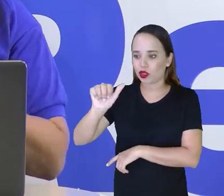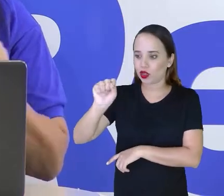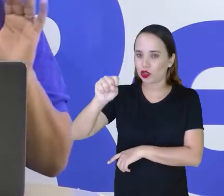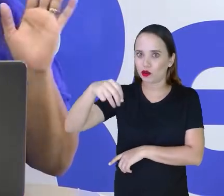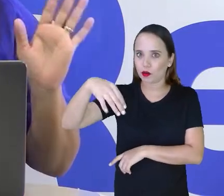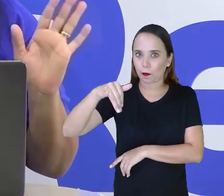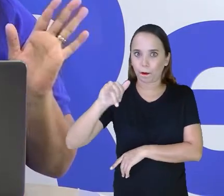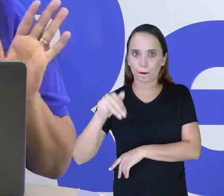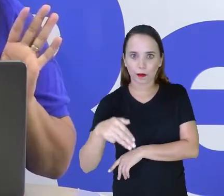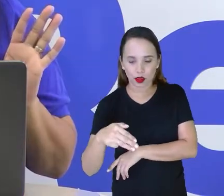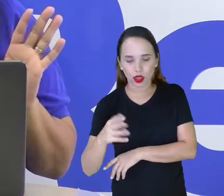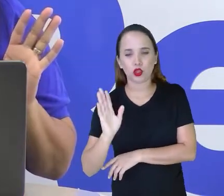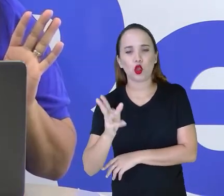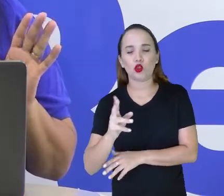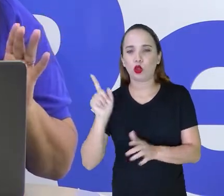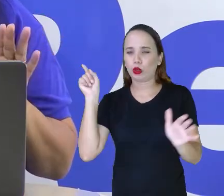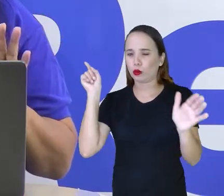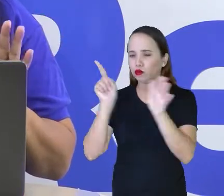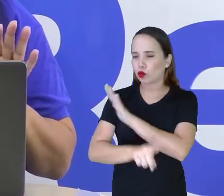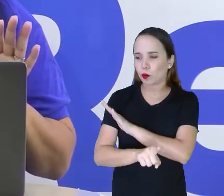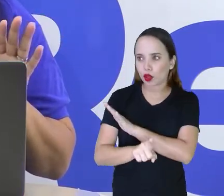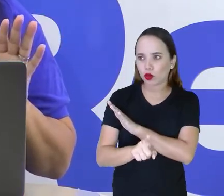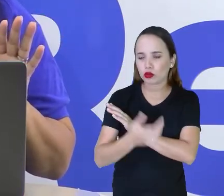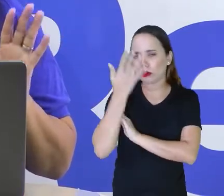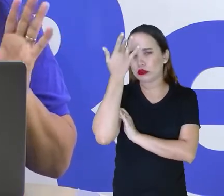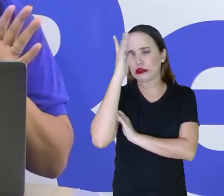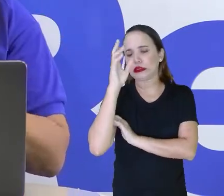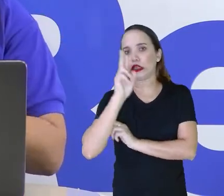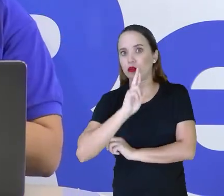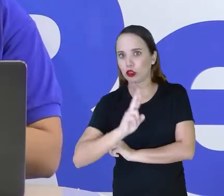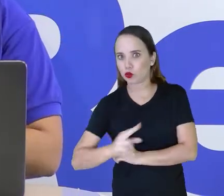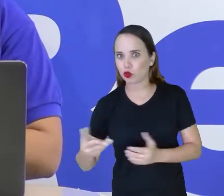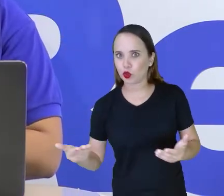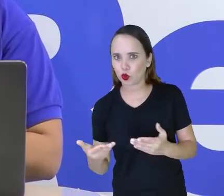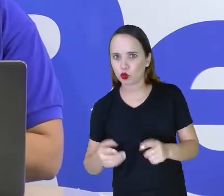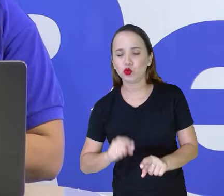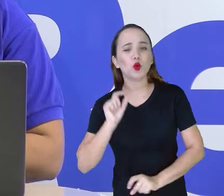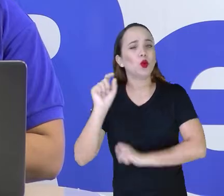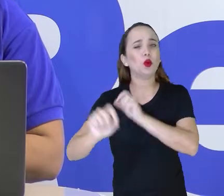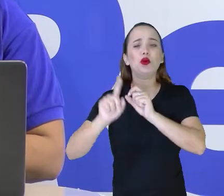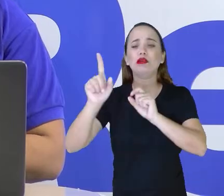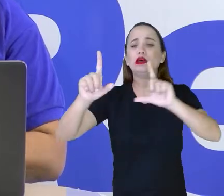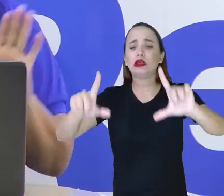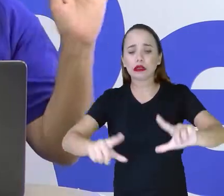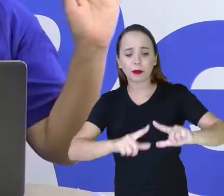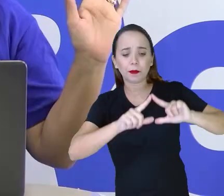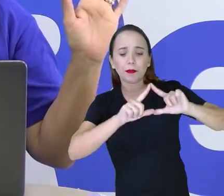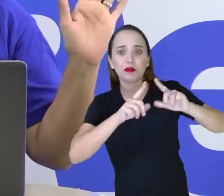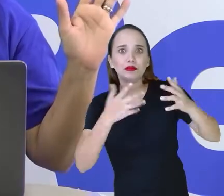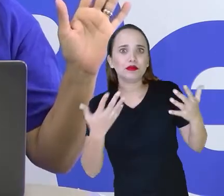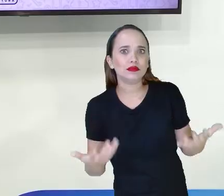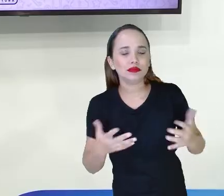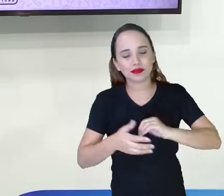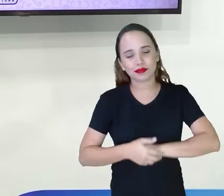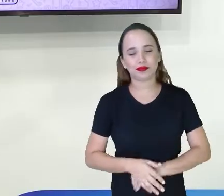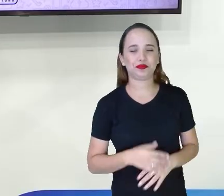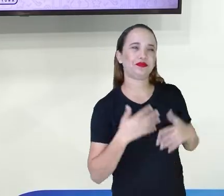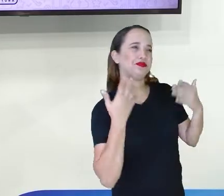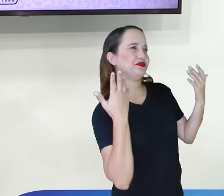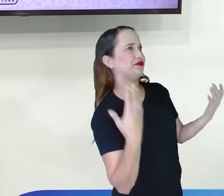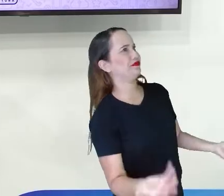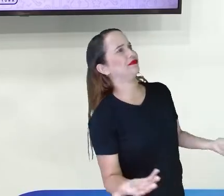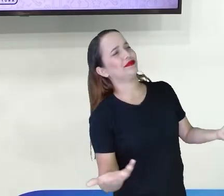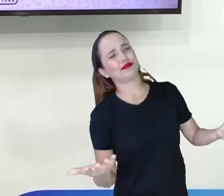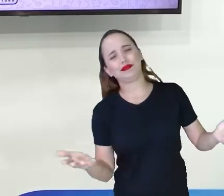eu não sei se vai ser respondida hoje, mas eu acho que vai. O que é pirâmide, professora? Ah,